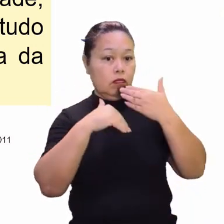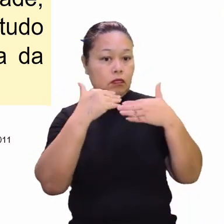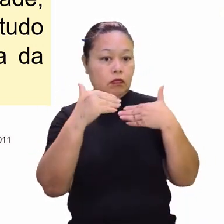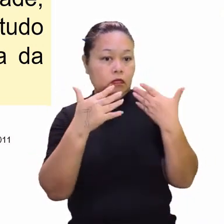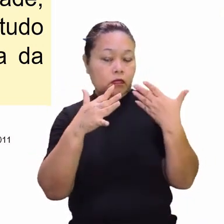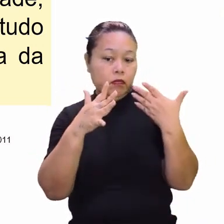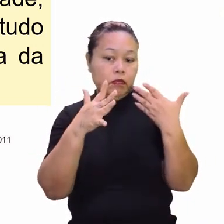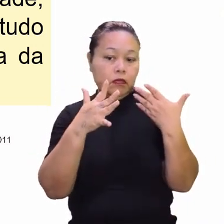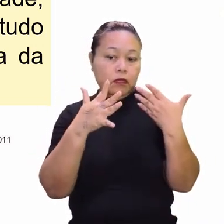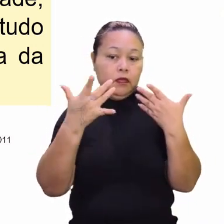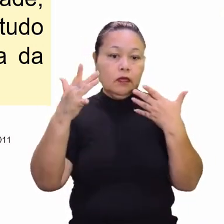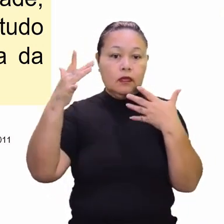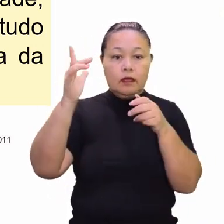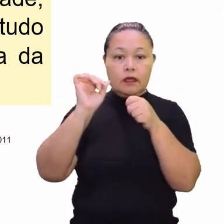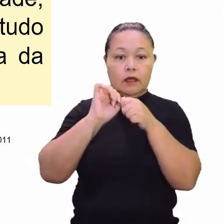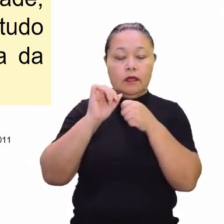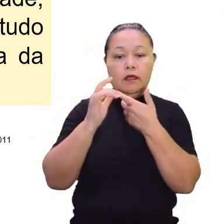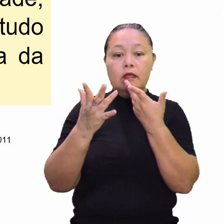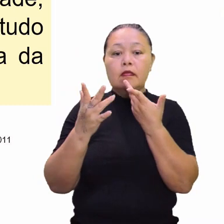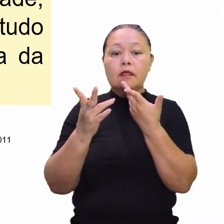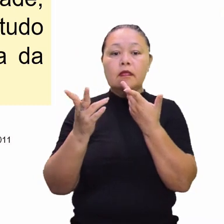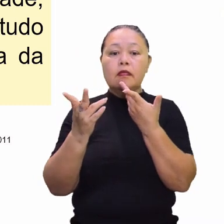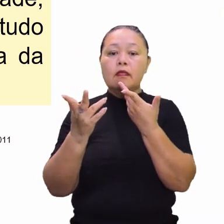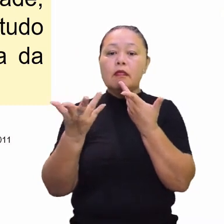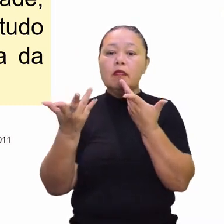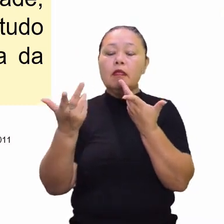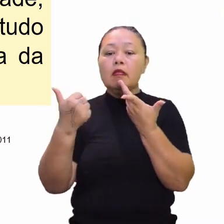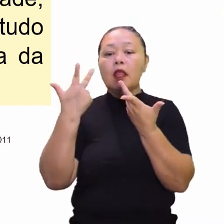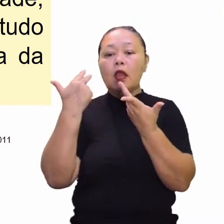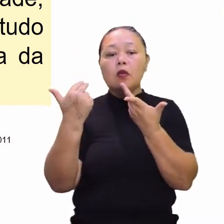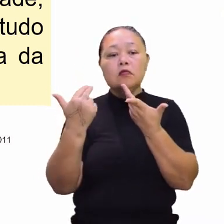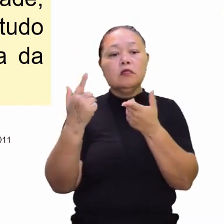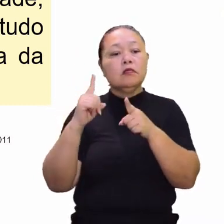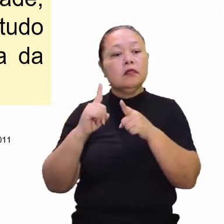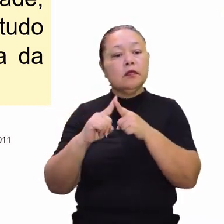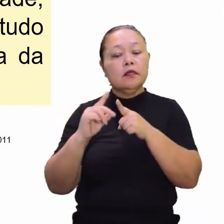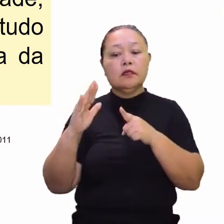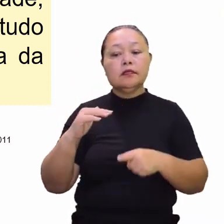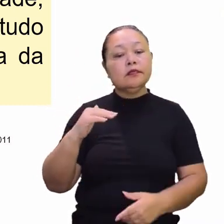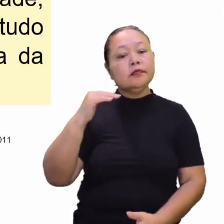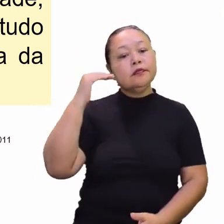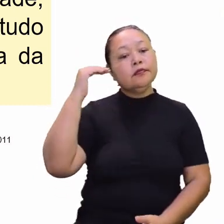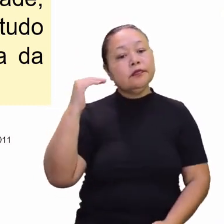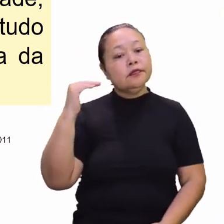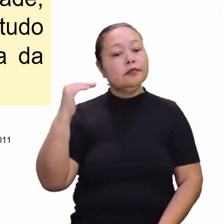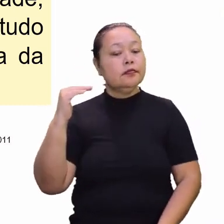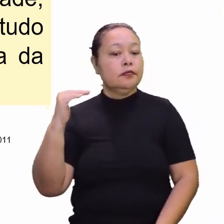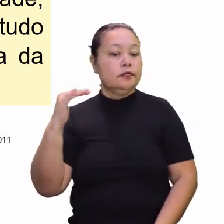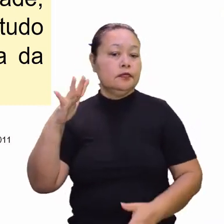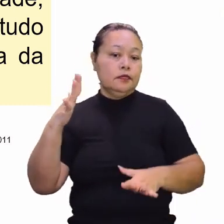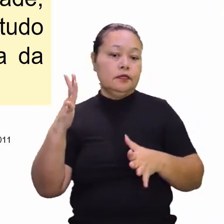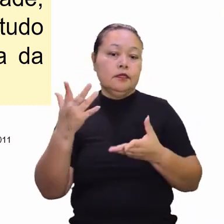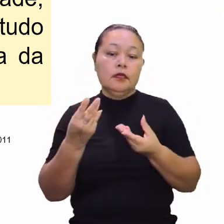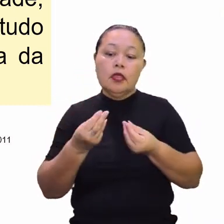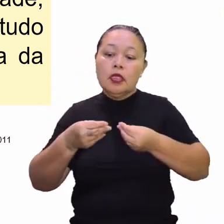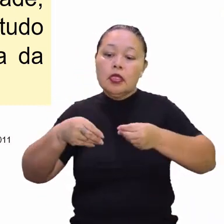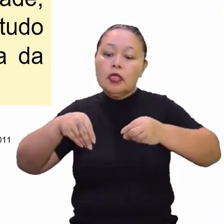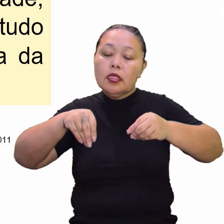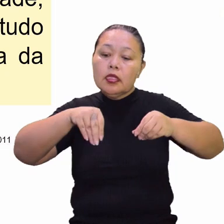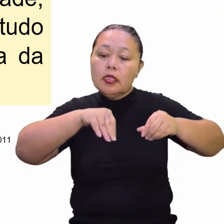desenvolvimento moderadamente intemperizado. Fertilidade natural mais elevada. Apesar